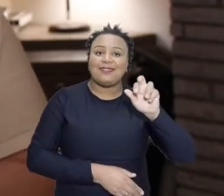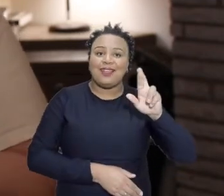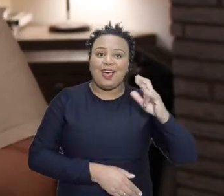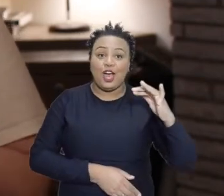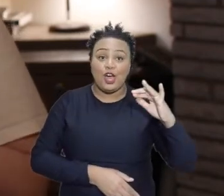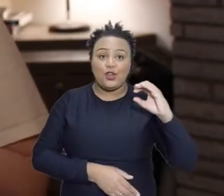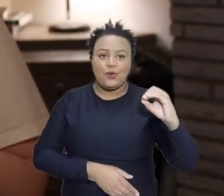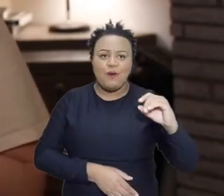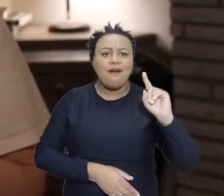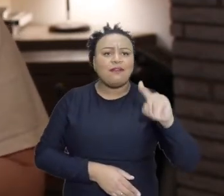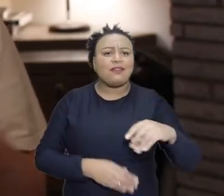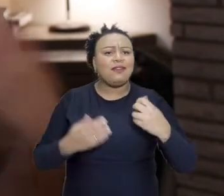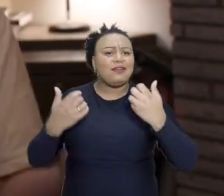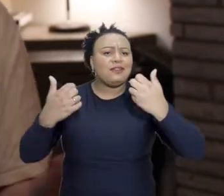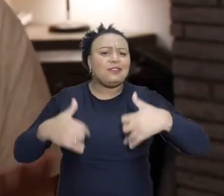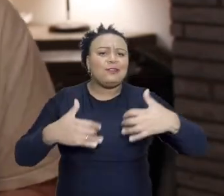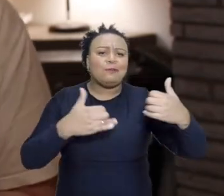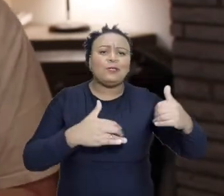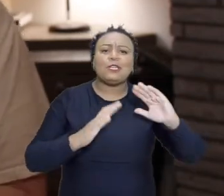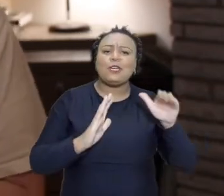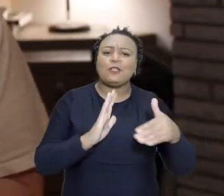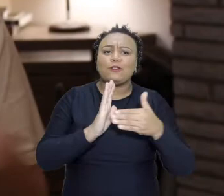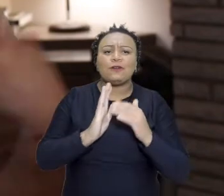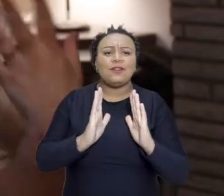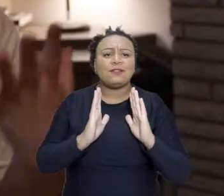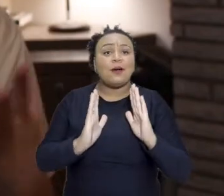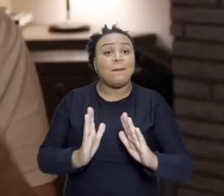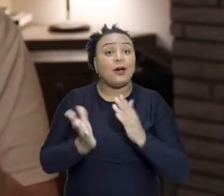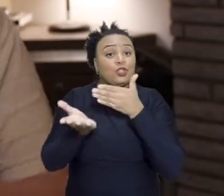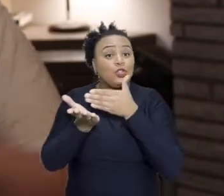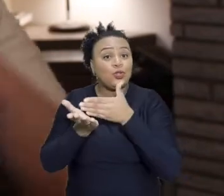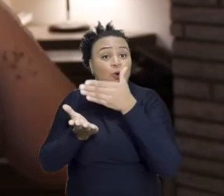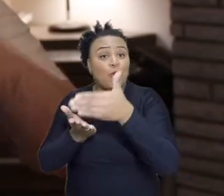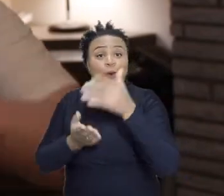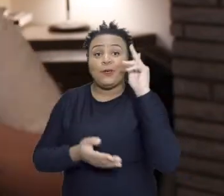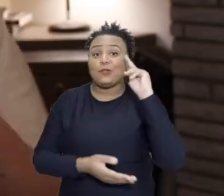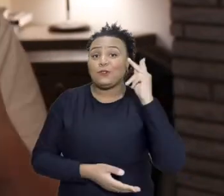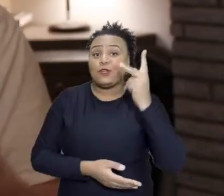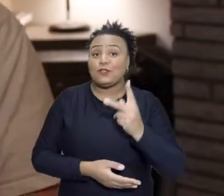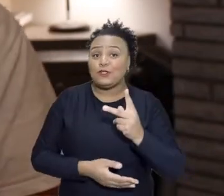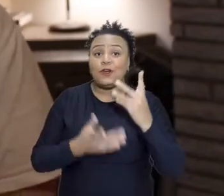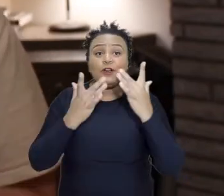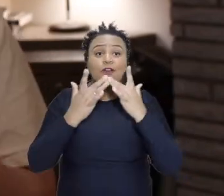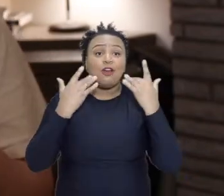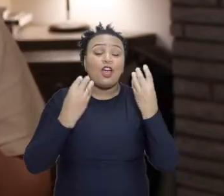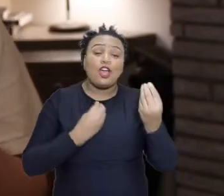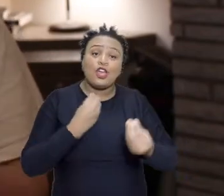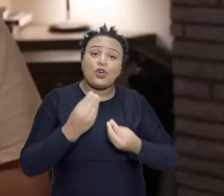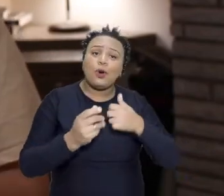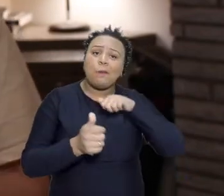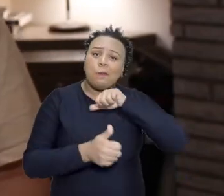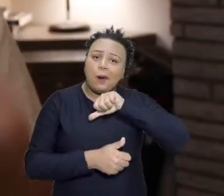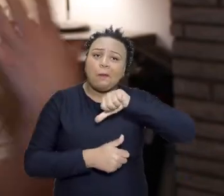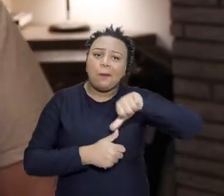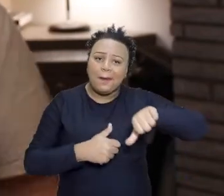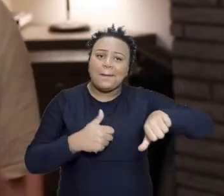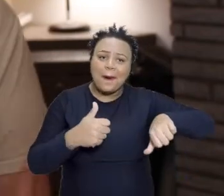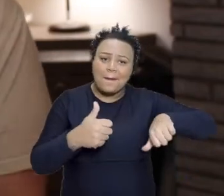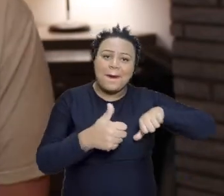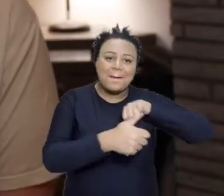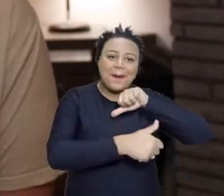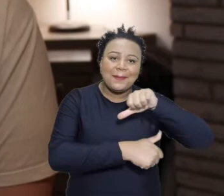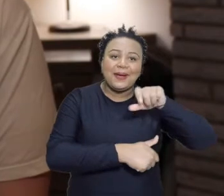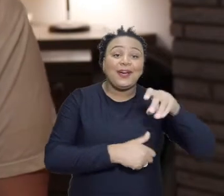parte do início da história do teatro e como foi mudando e dentro da